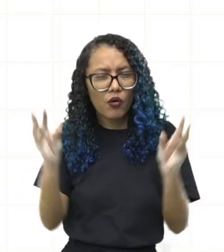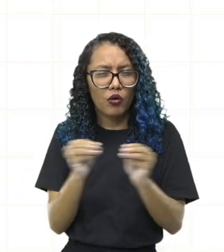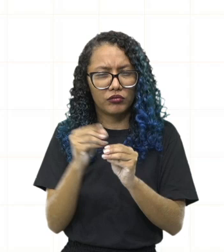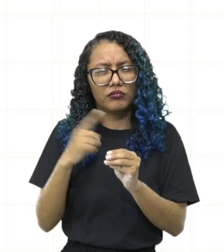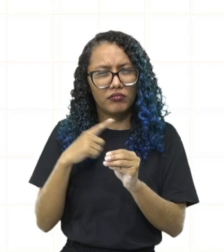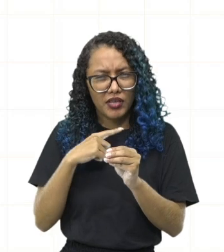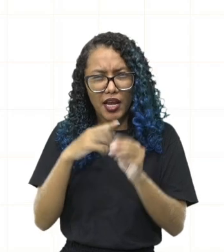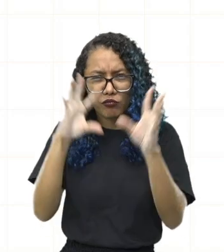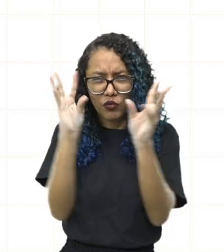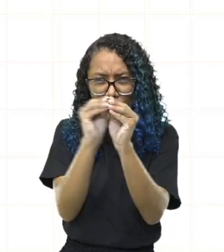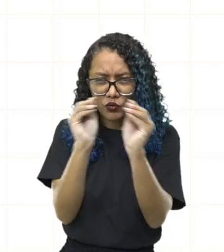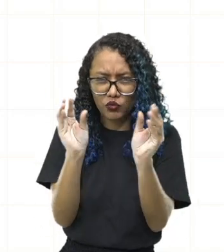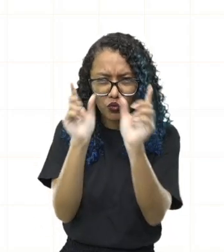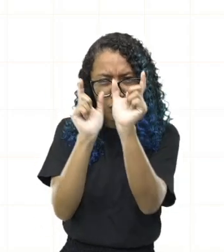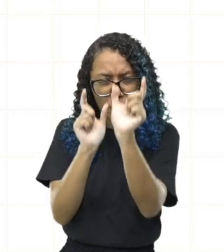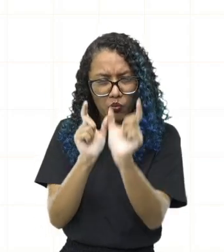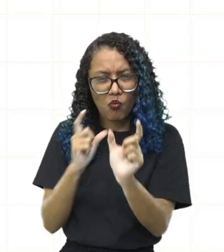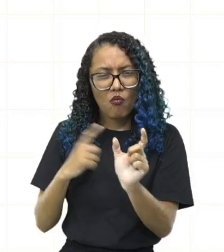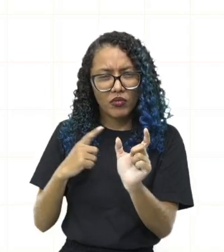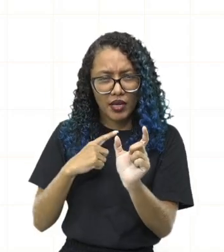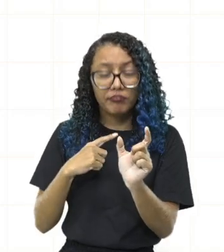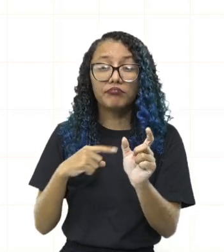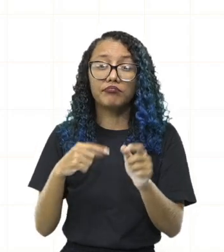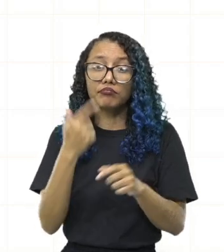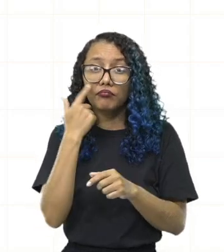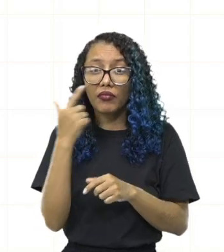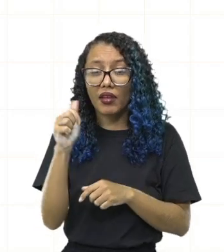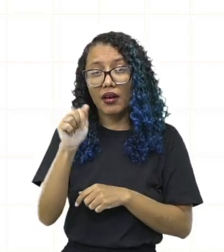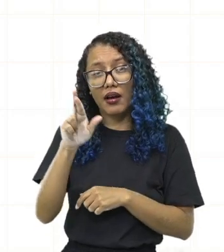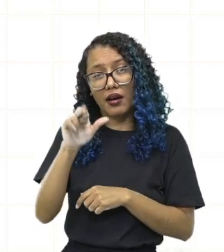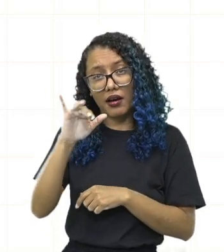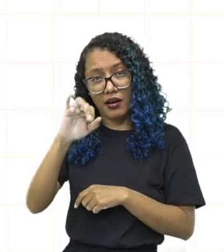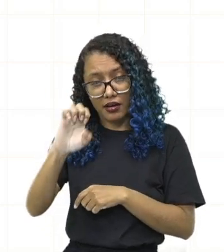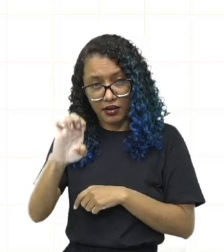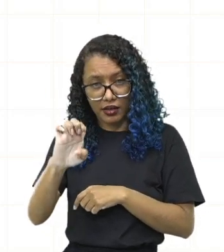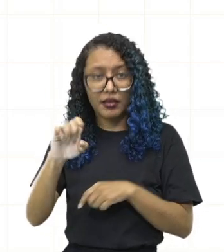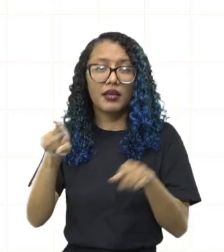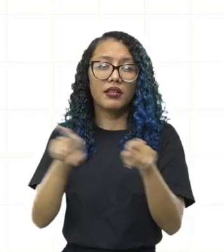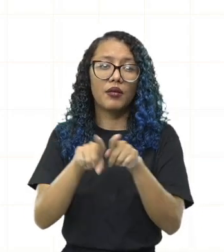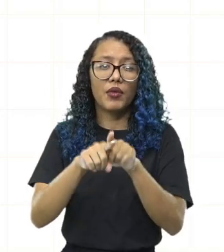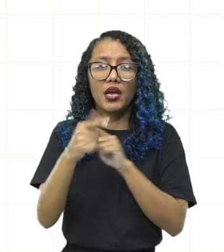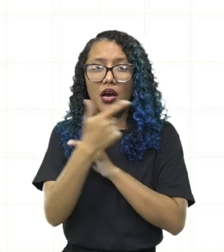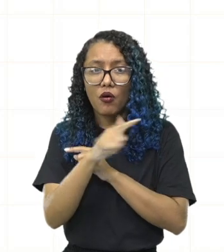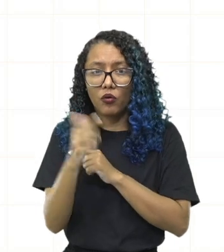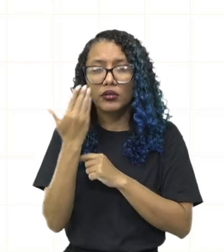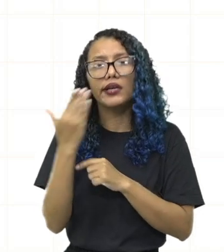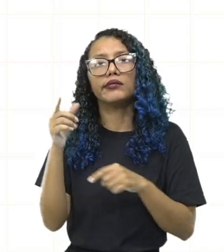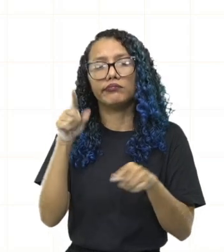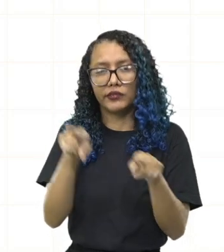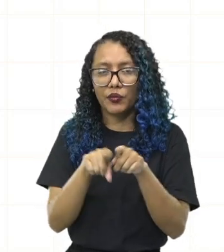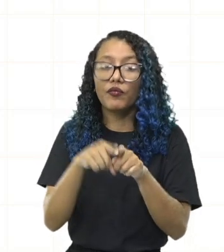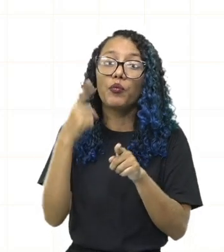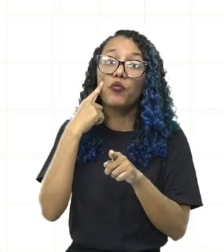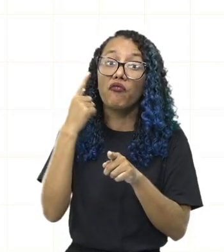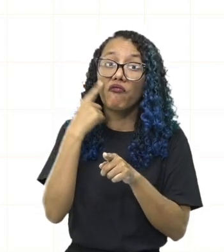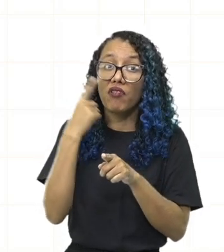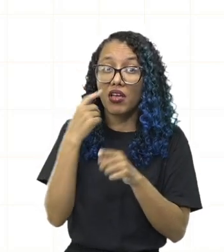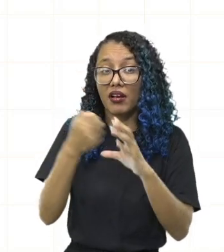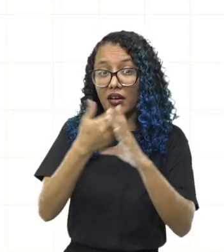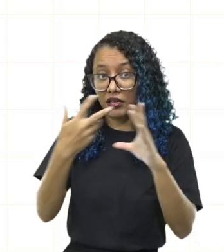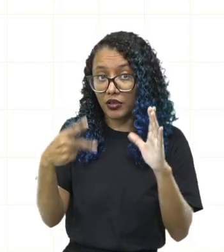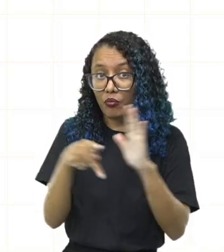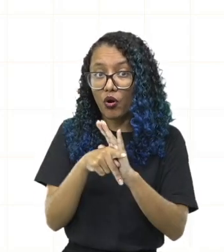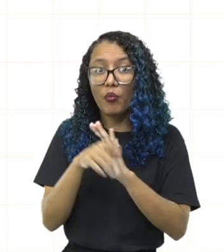delas. A floresta nacional, onde também vamos verificar as características. Temos